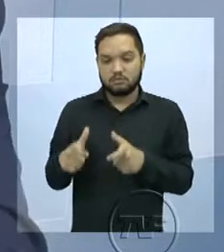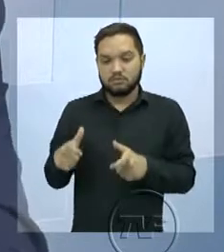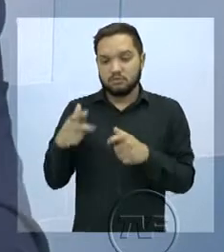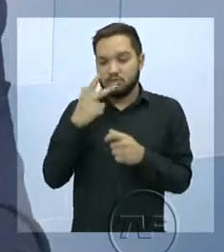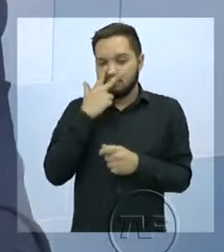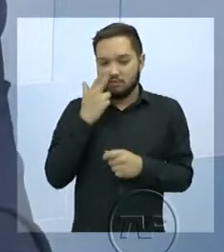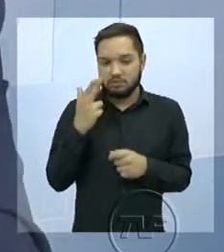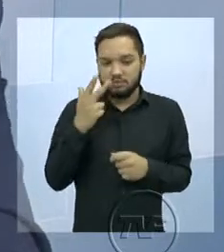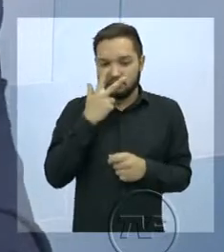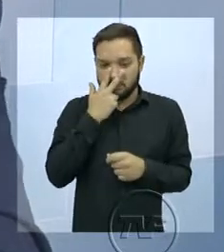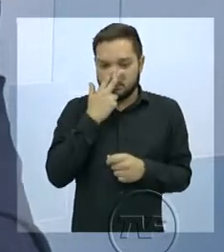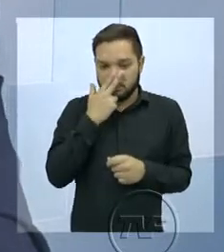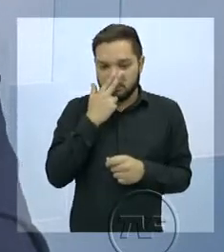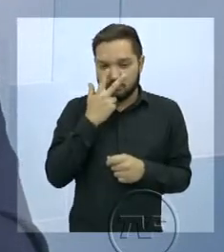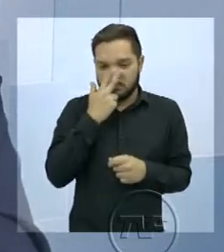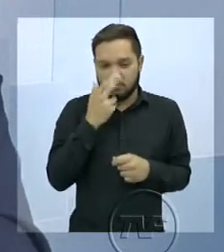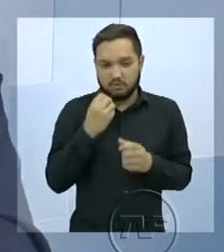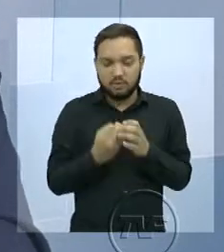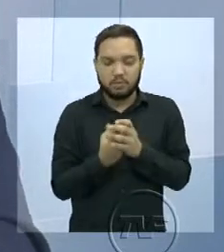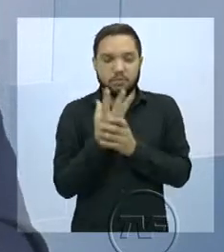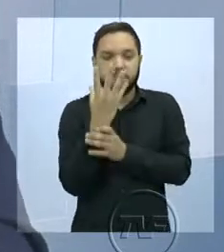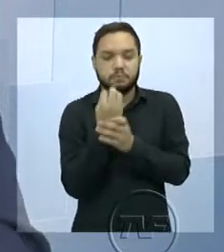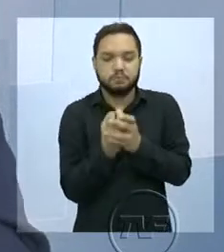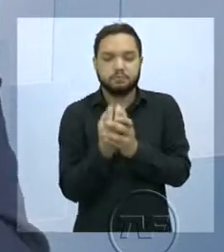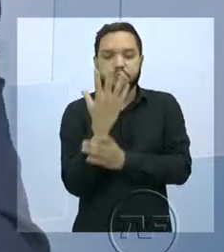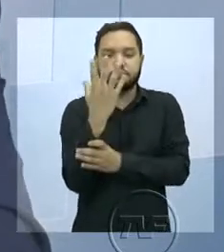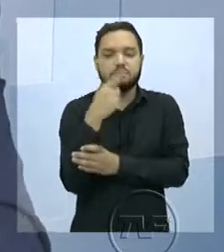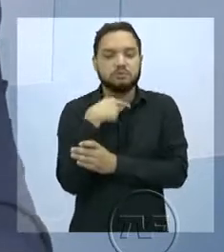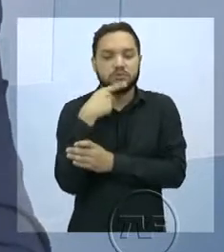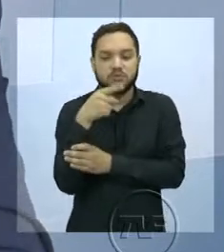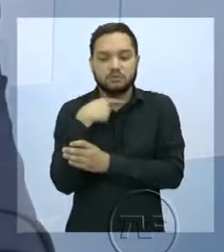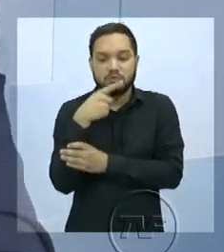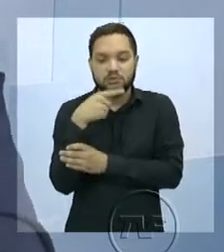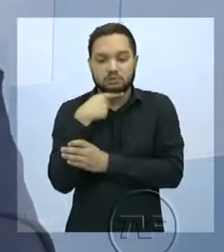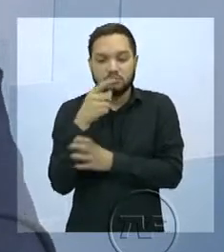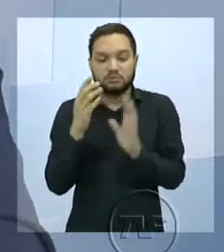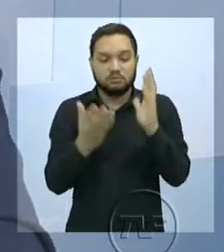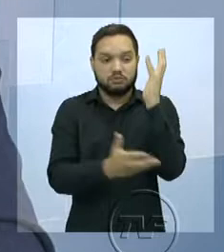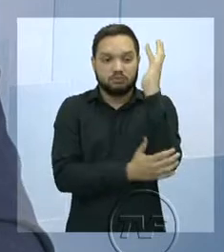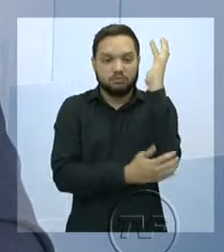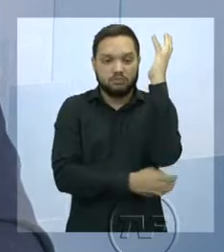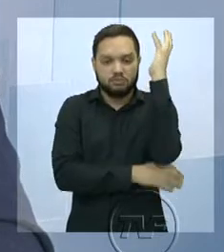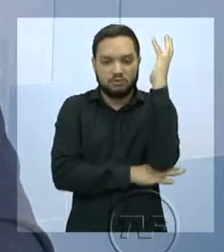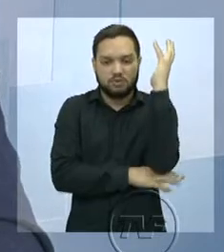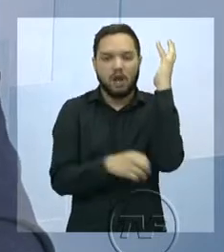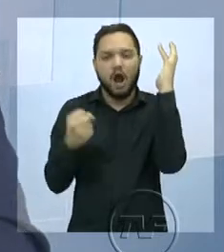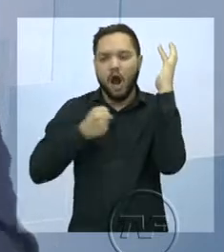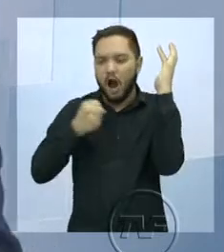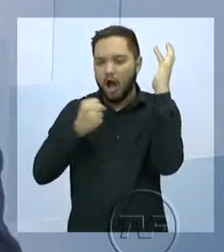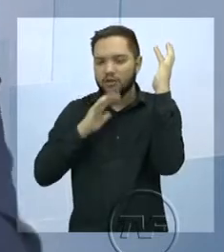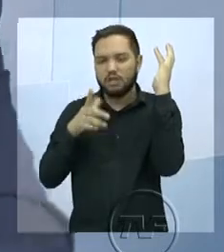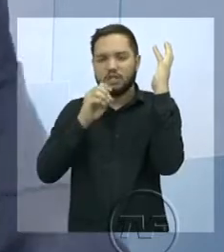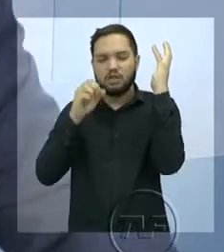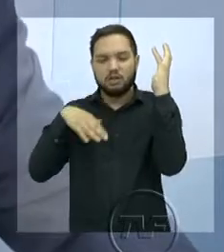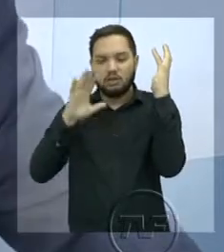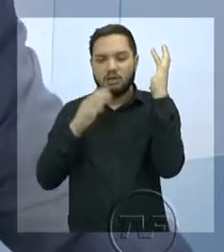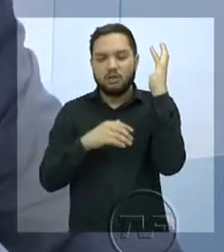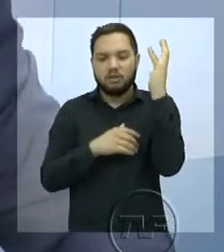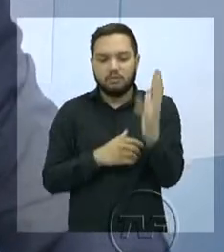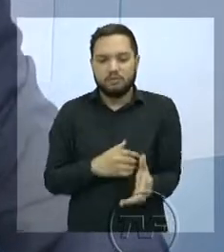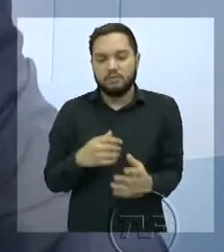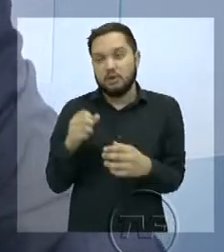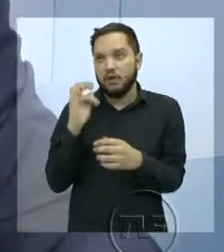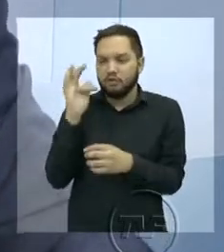vezes, Paulo, ela não vinga, né? Ela não cresce. Então você arranca uma árvore centenária, certo? Para plantar árvores